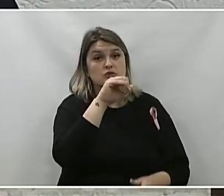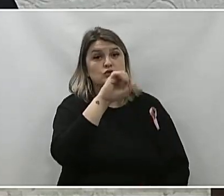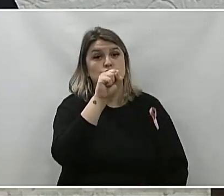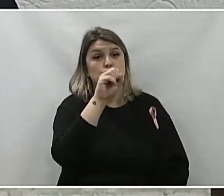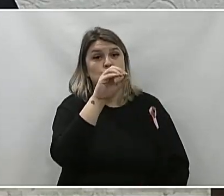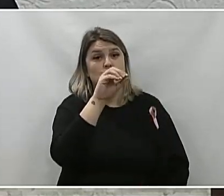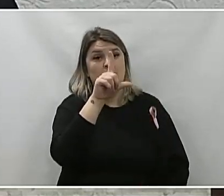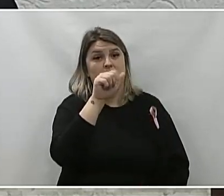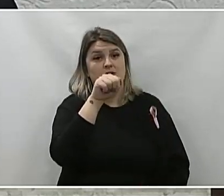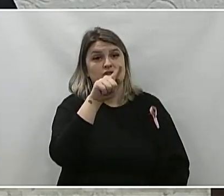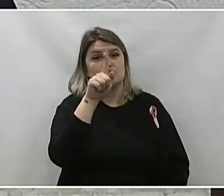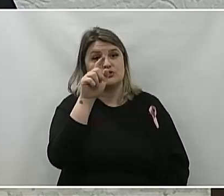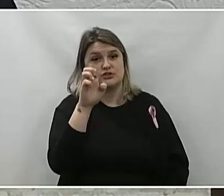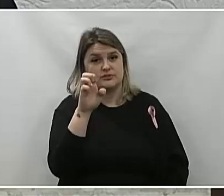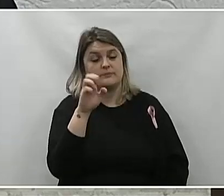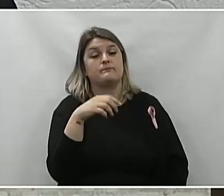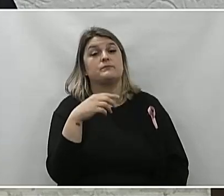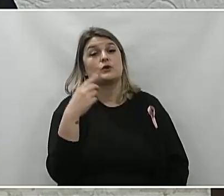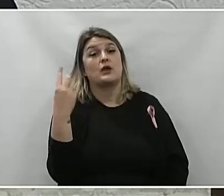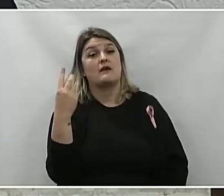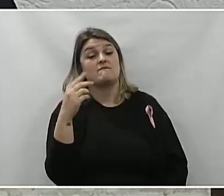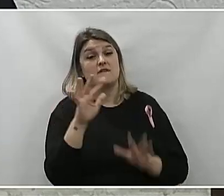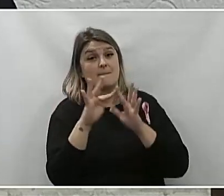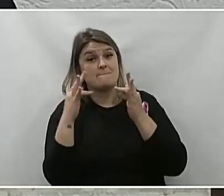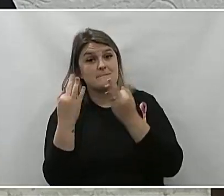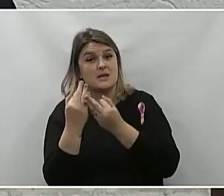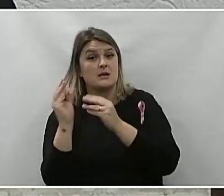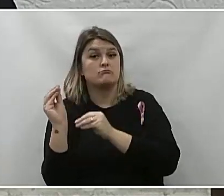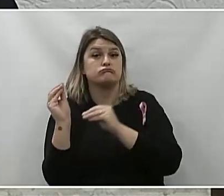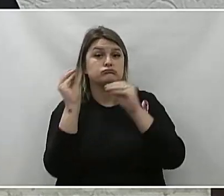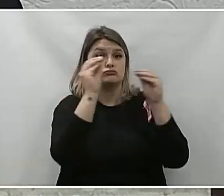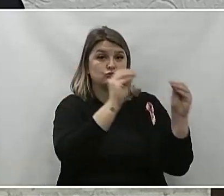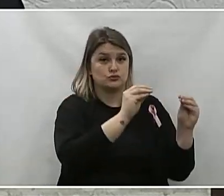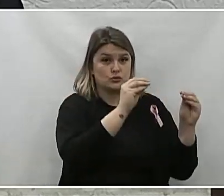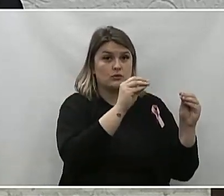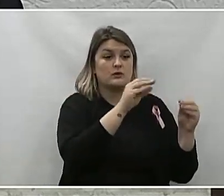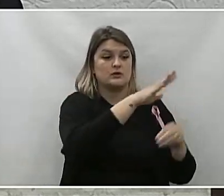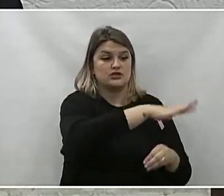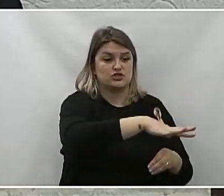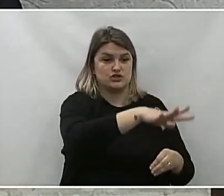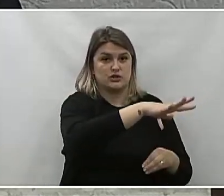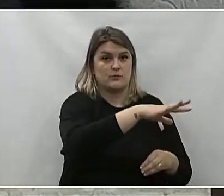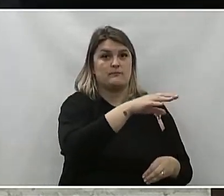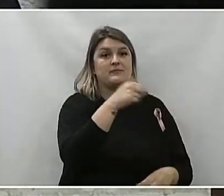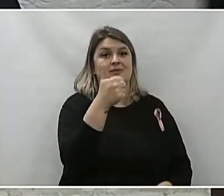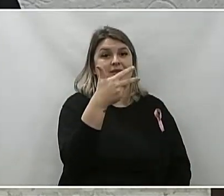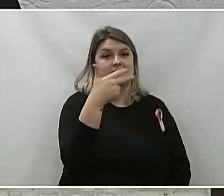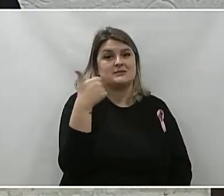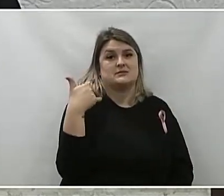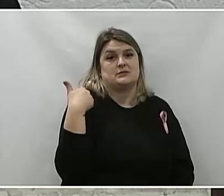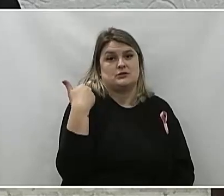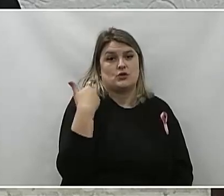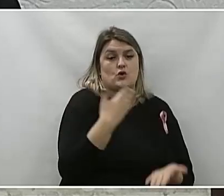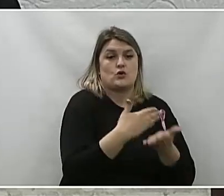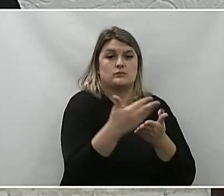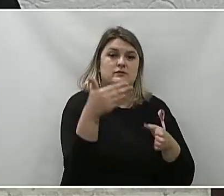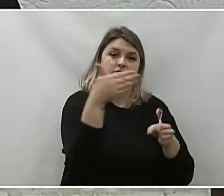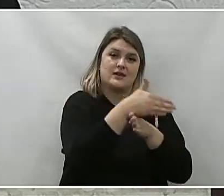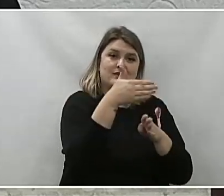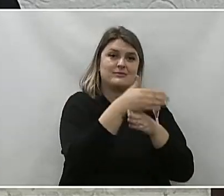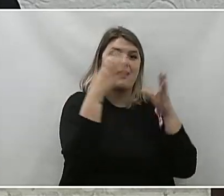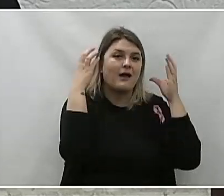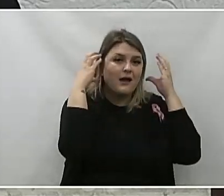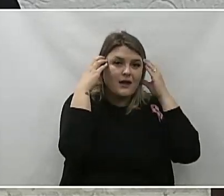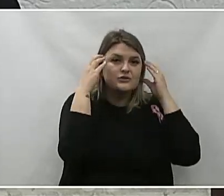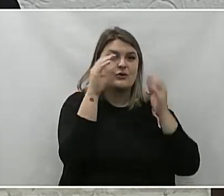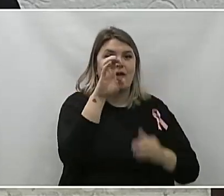que migraram para tentar uma vida melhor na região aos 13 anos começou a frequentar a